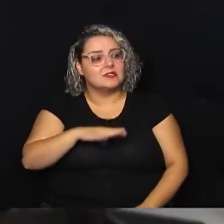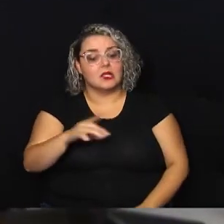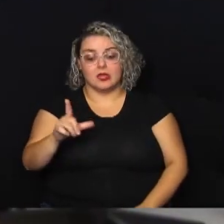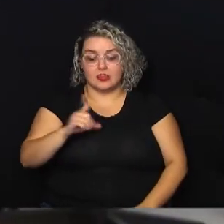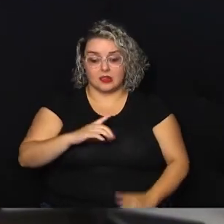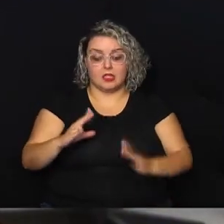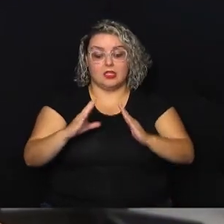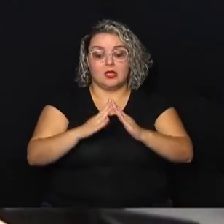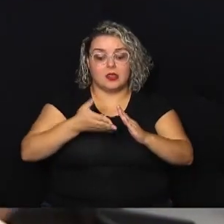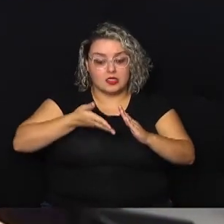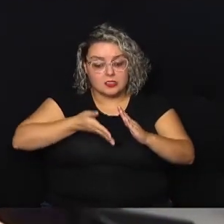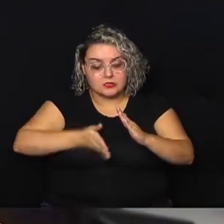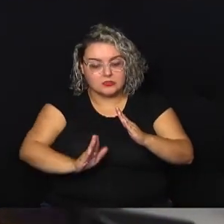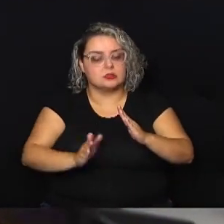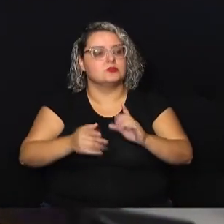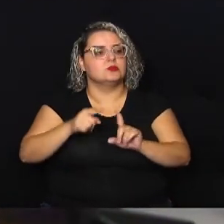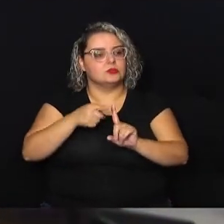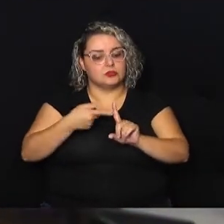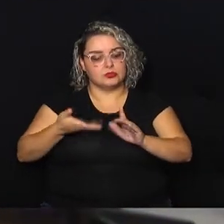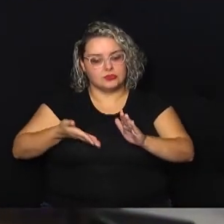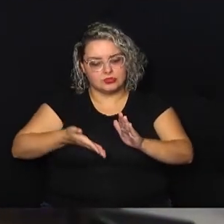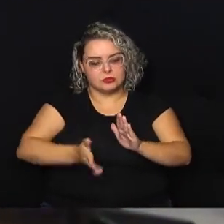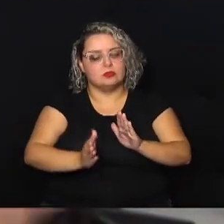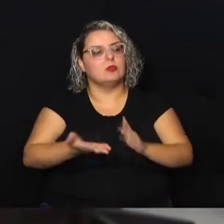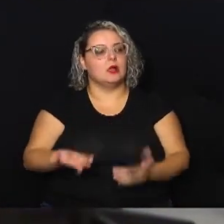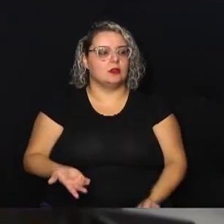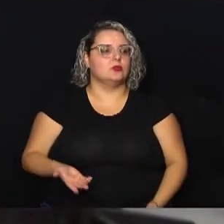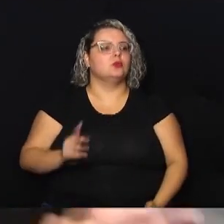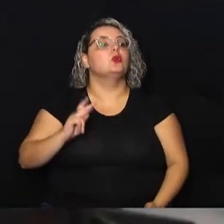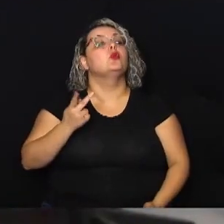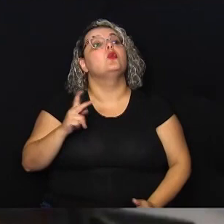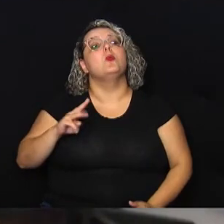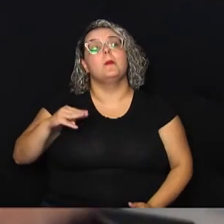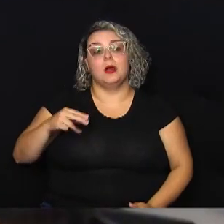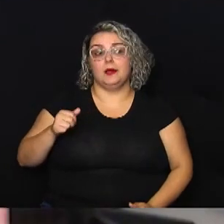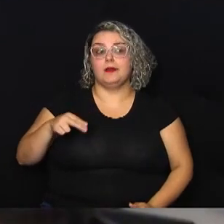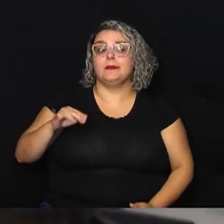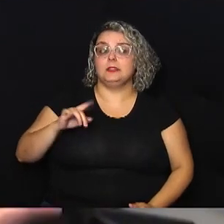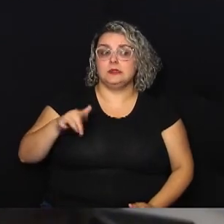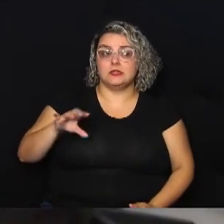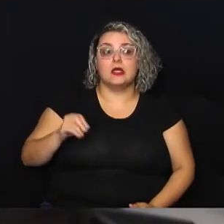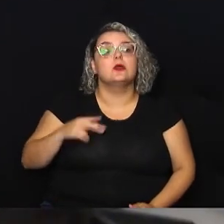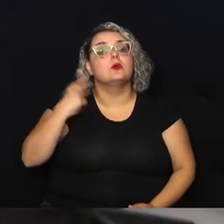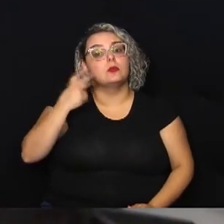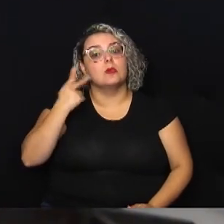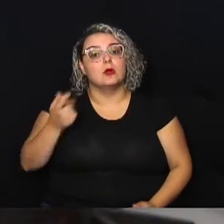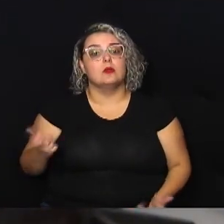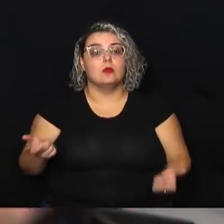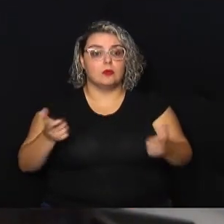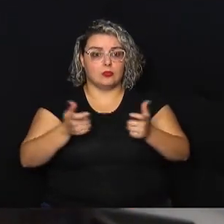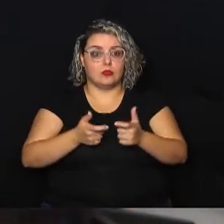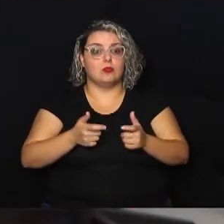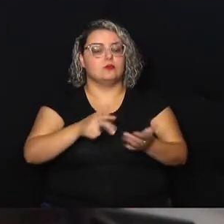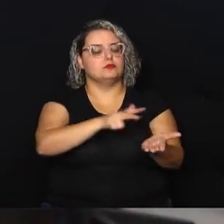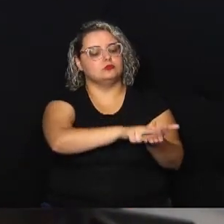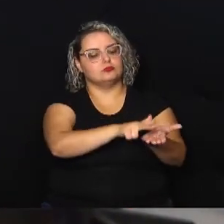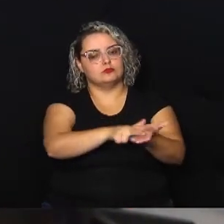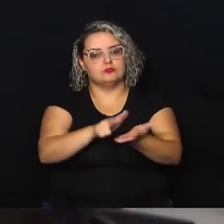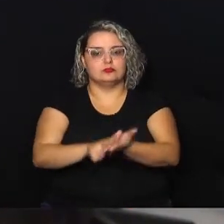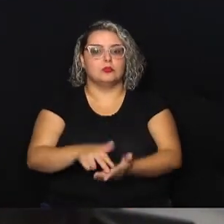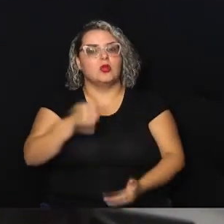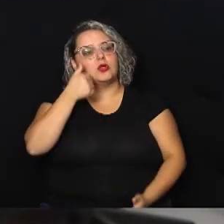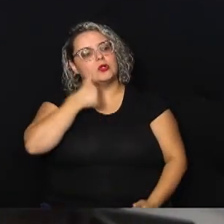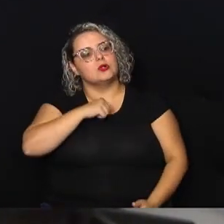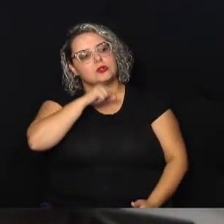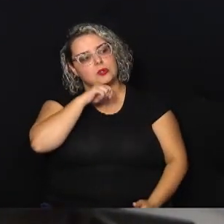que incentivam o parto humanizado, inclusive com uma tendência, uma política para diminuir as internações, sejam de mães